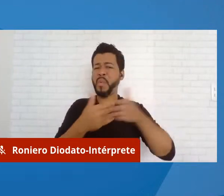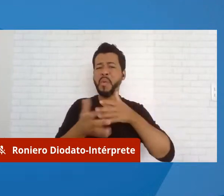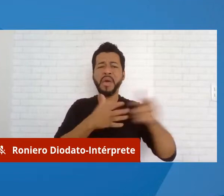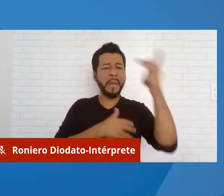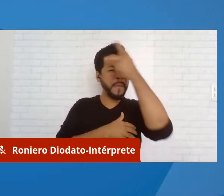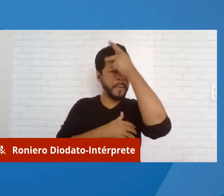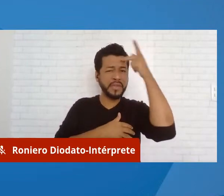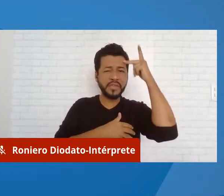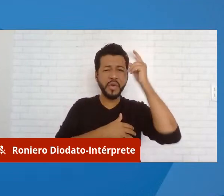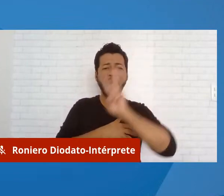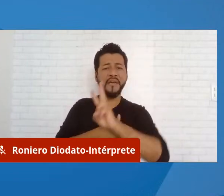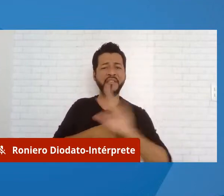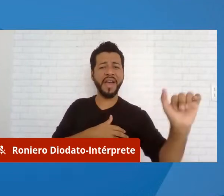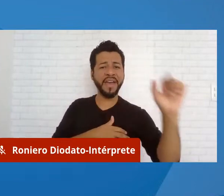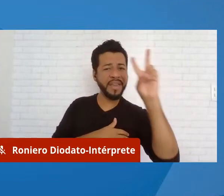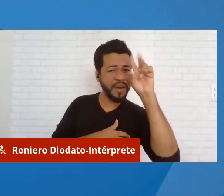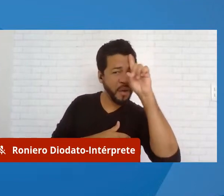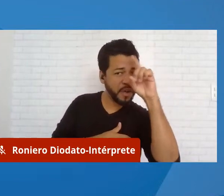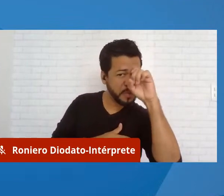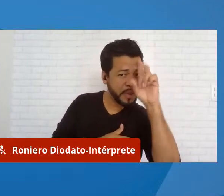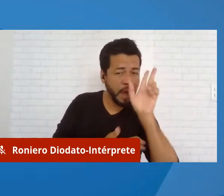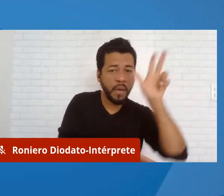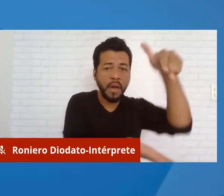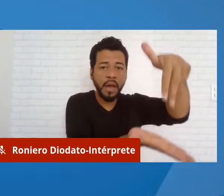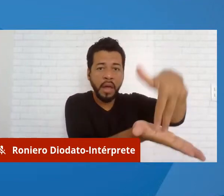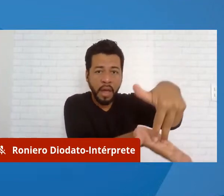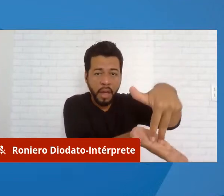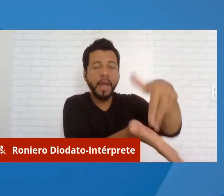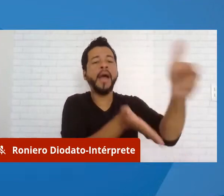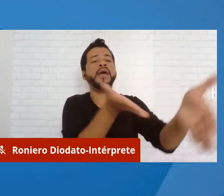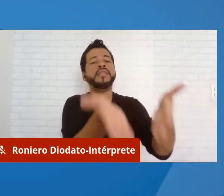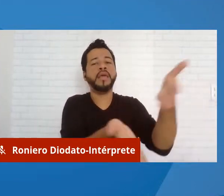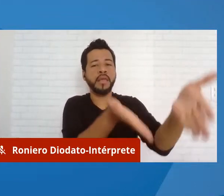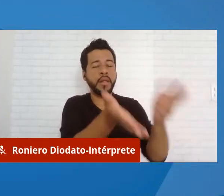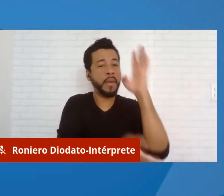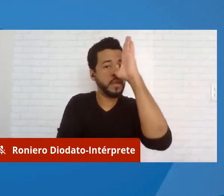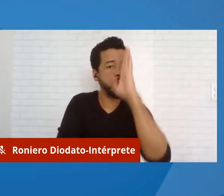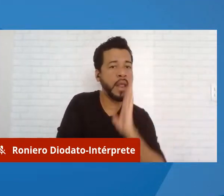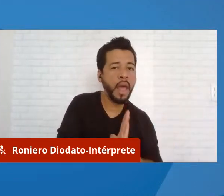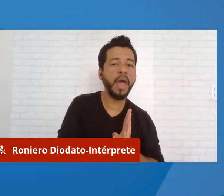de recursos do SUS. Esses anos de restauração do neoliberalismo